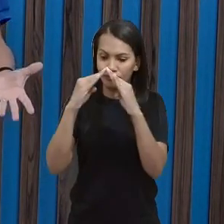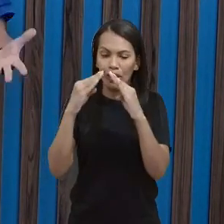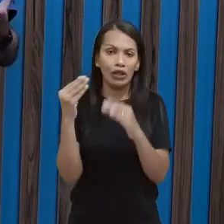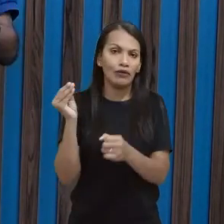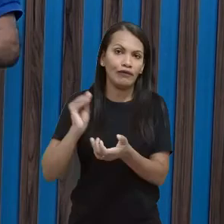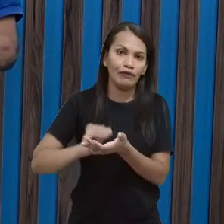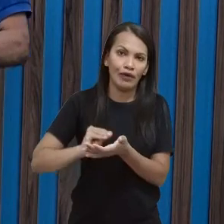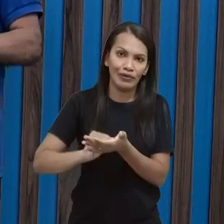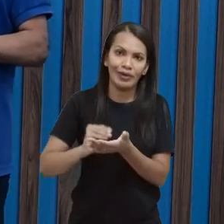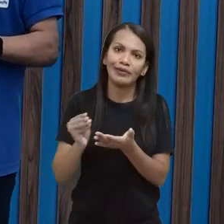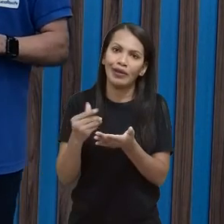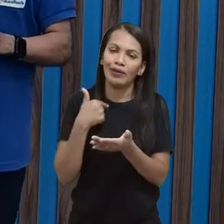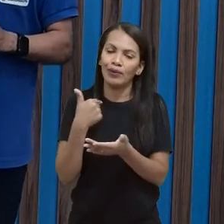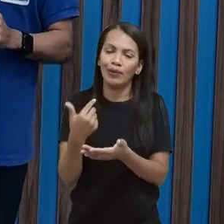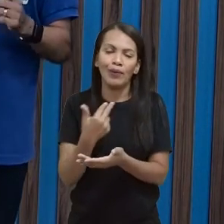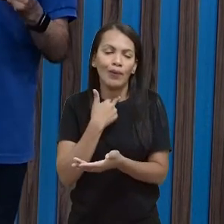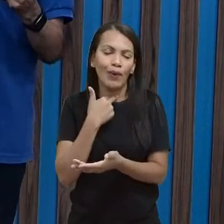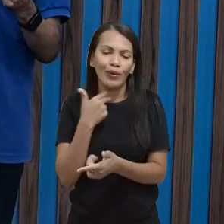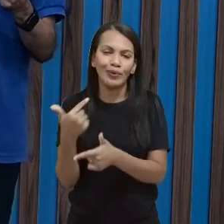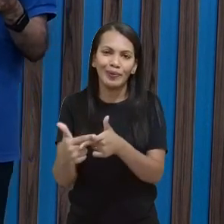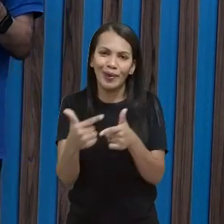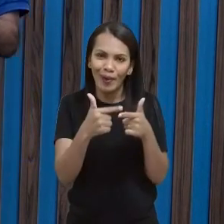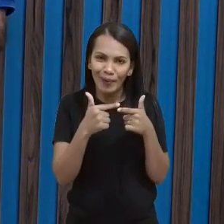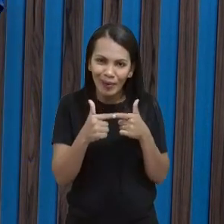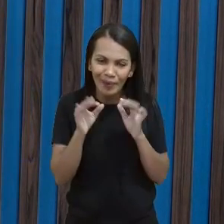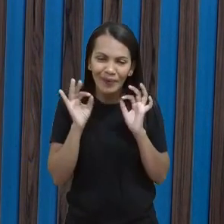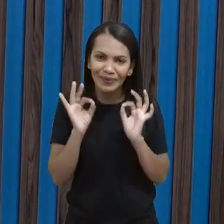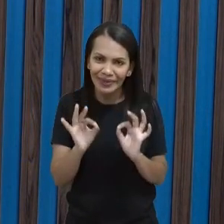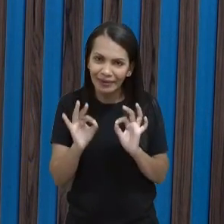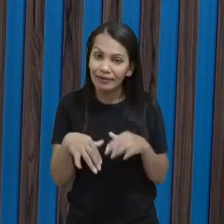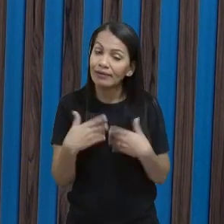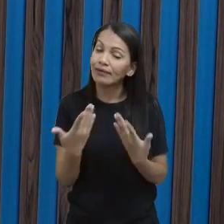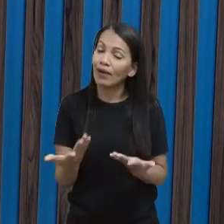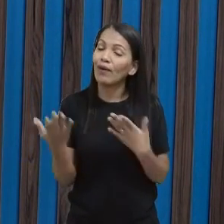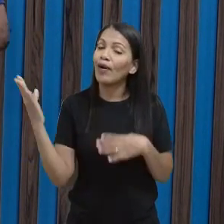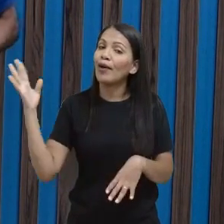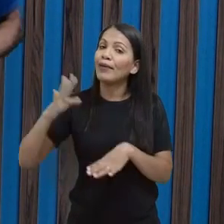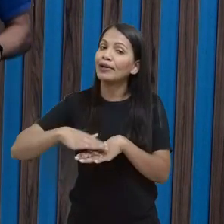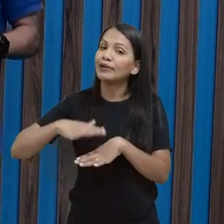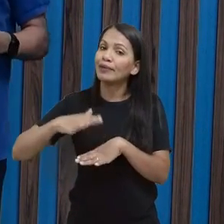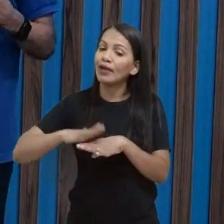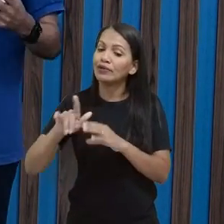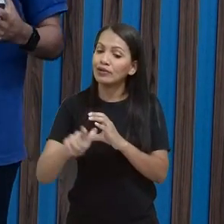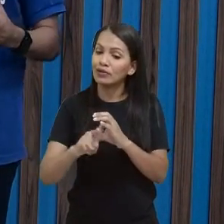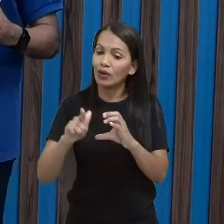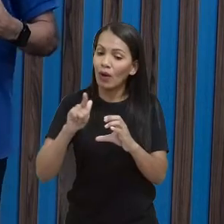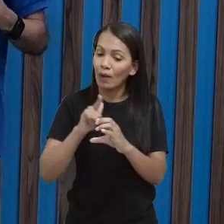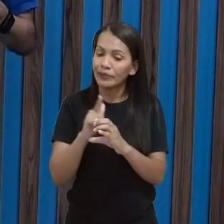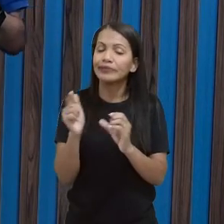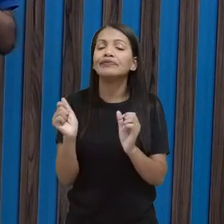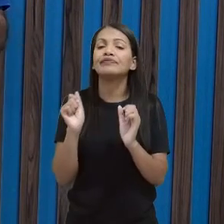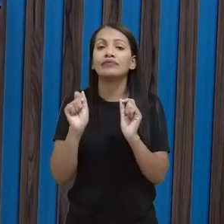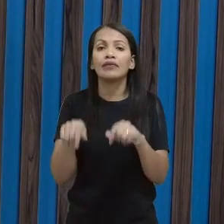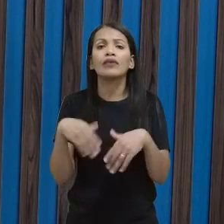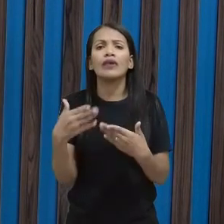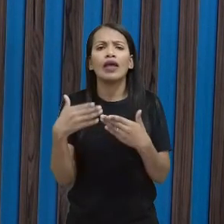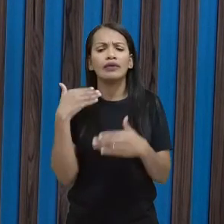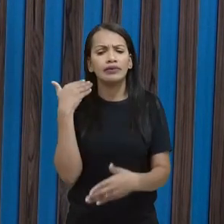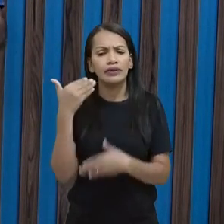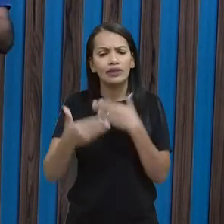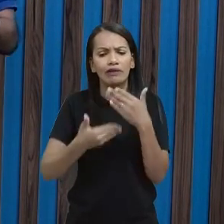direitinho para não dar problema nenhum aí na situação problema. Então, a matemática, a geometria em si, ela serve para isso, para a gente